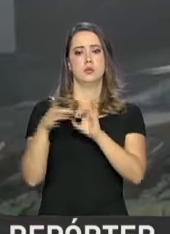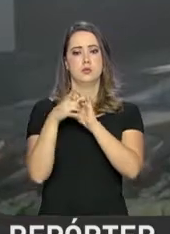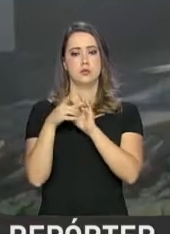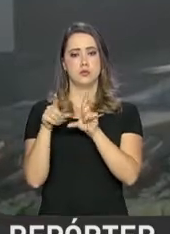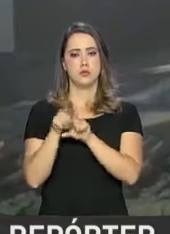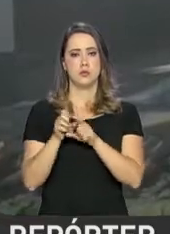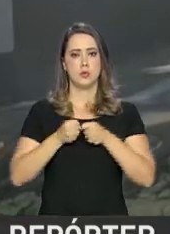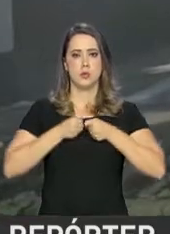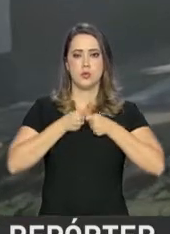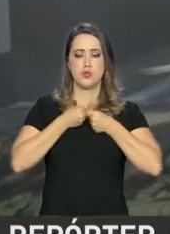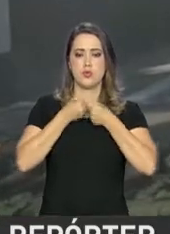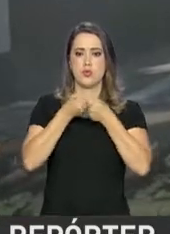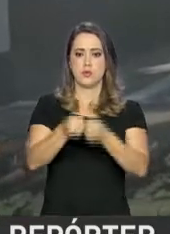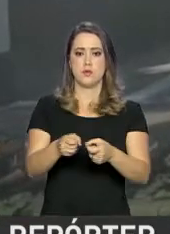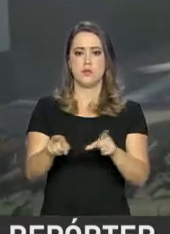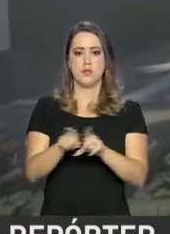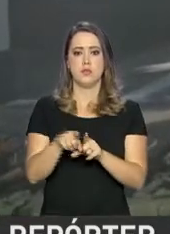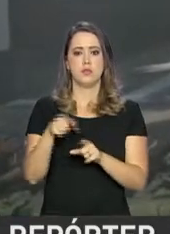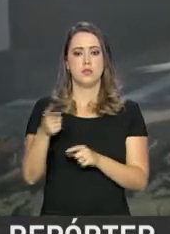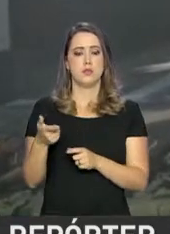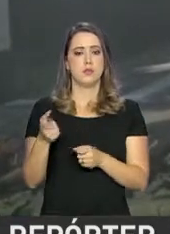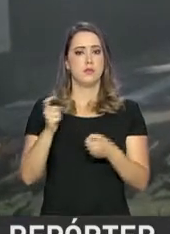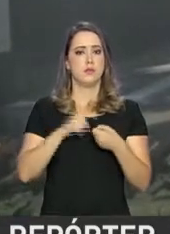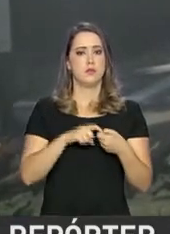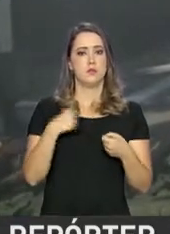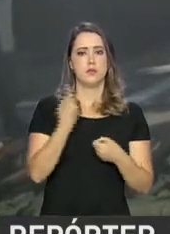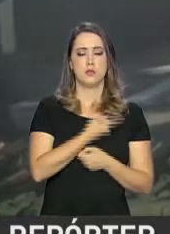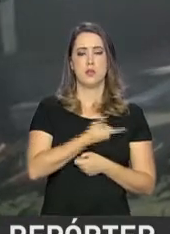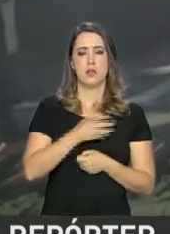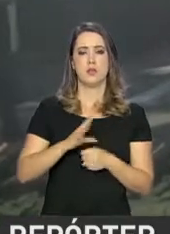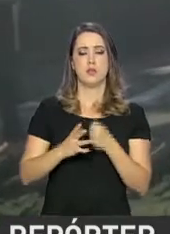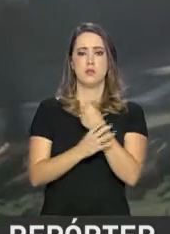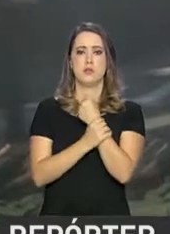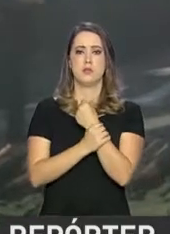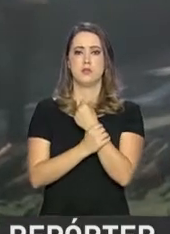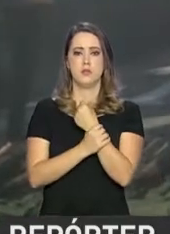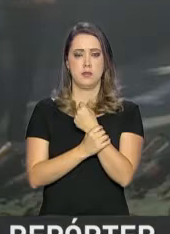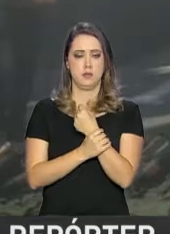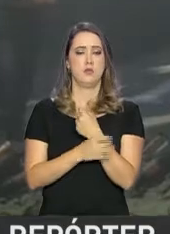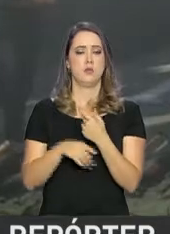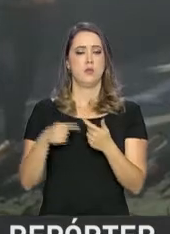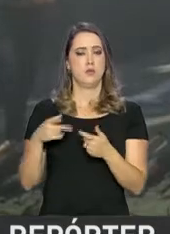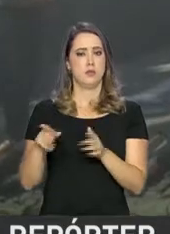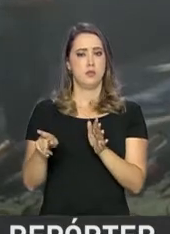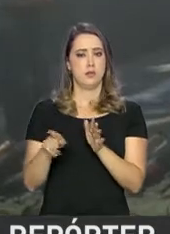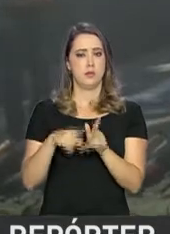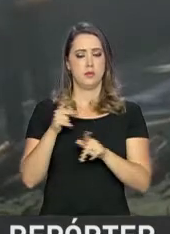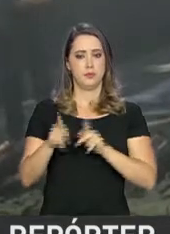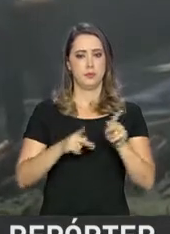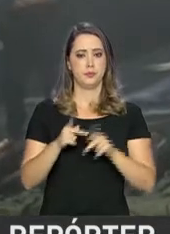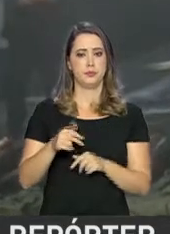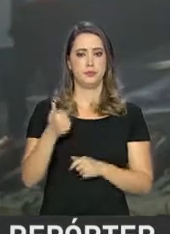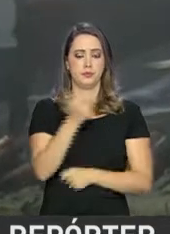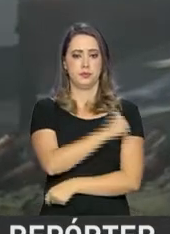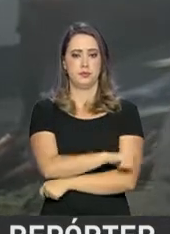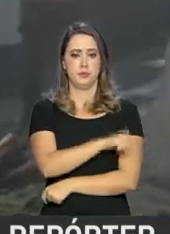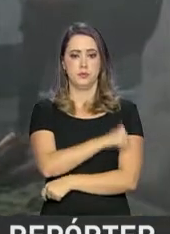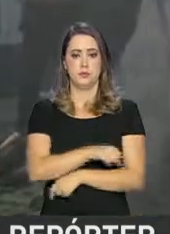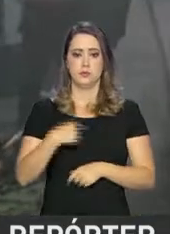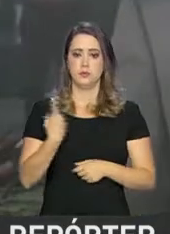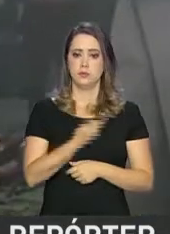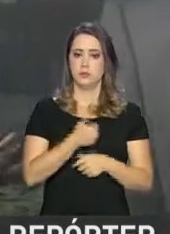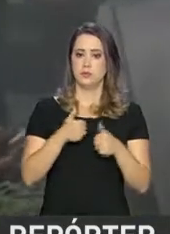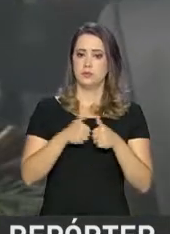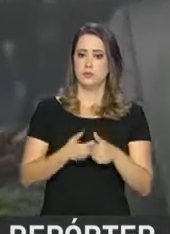dispostos para recuperar a nossa segurança pública a sensação de segurança na cidade do rio de janeiro e nós estamos então aqui